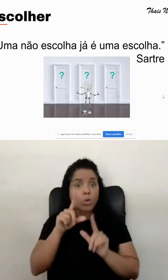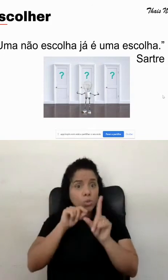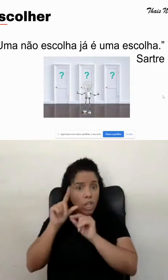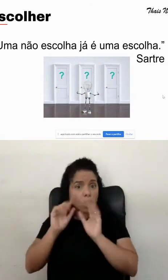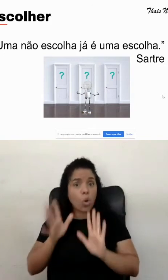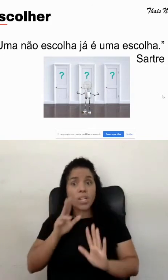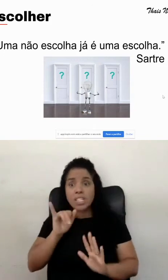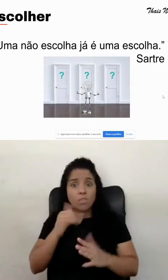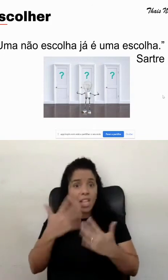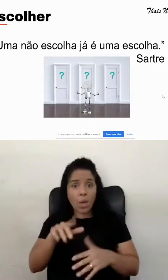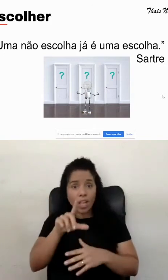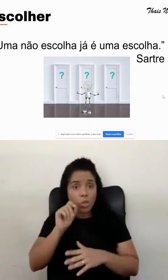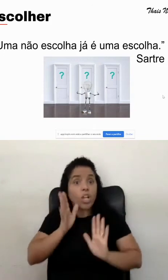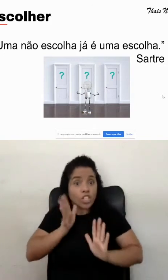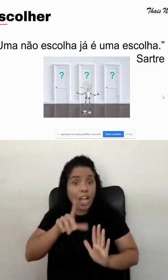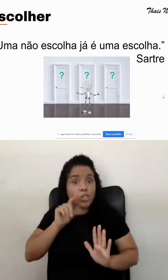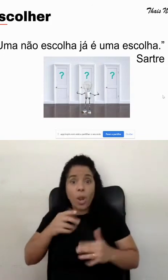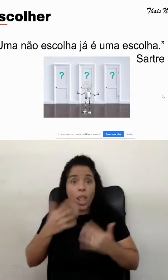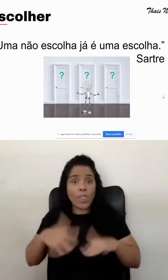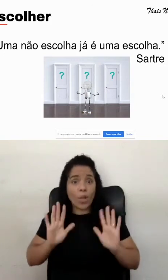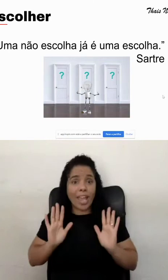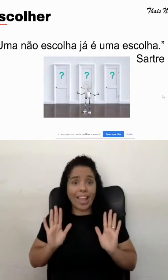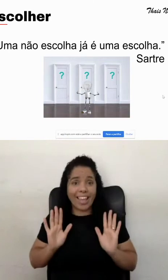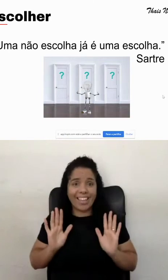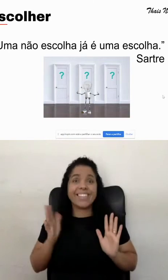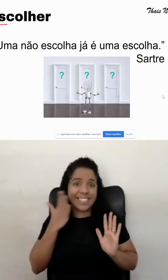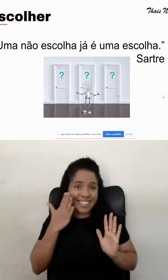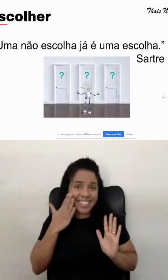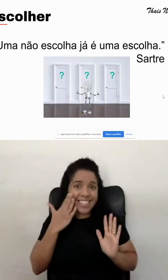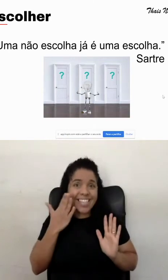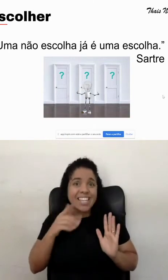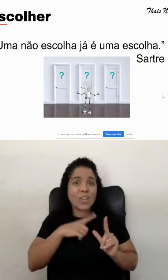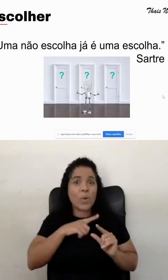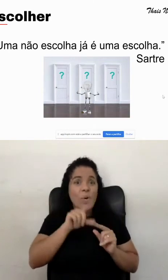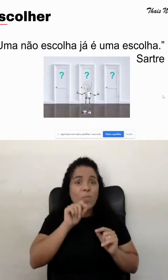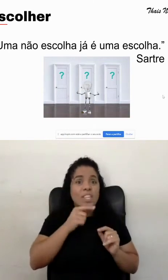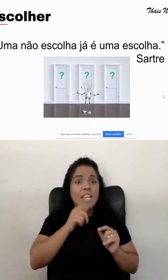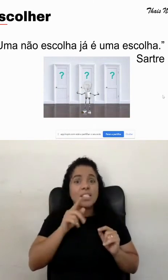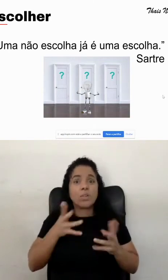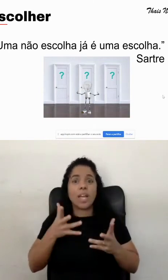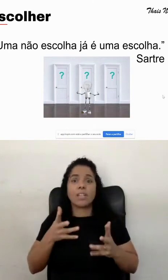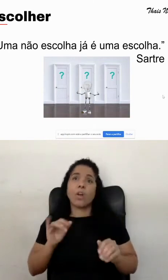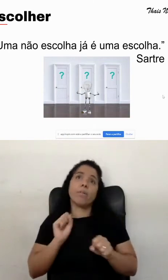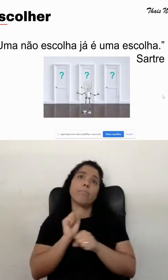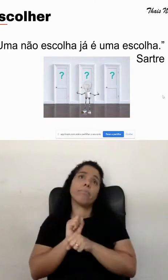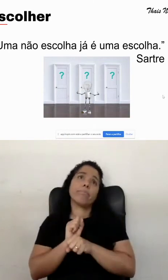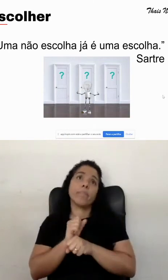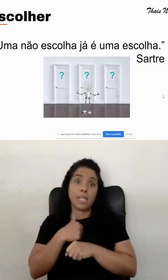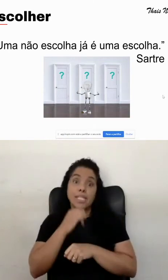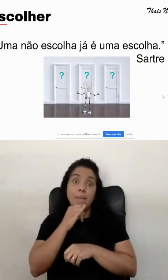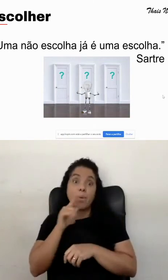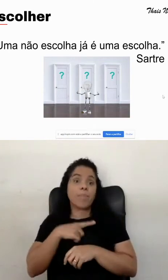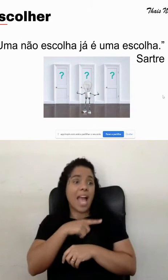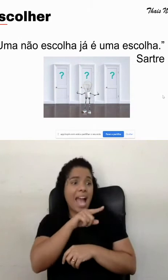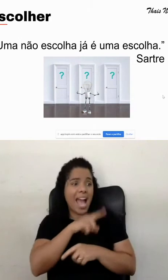já é uma escolha, né? Quando eu escolho só ficar lá esperando